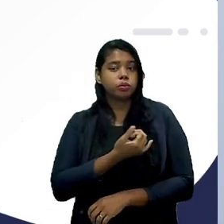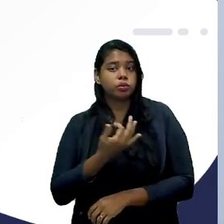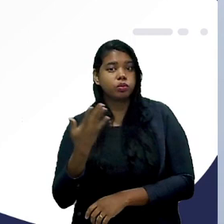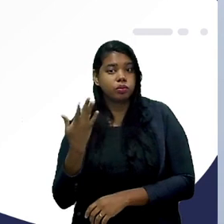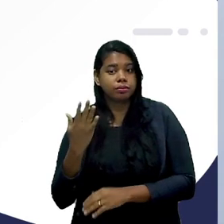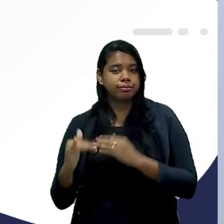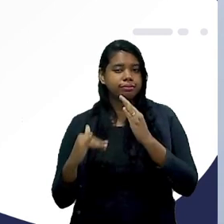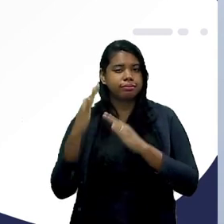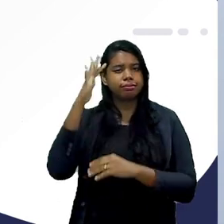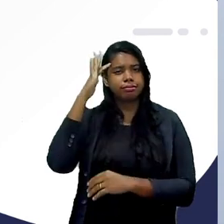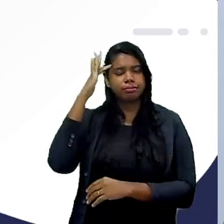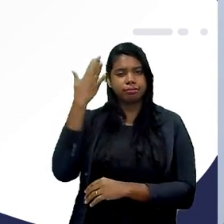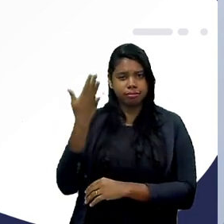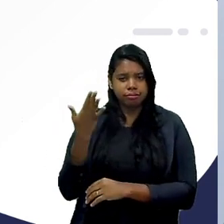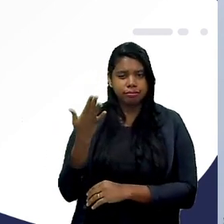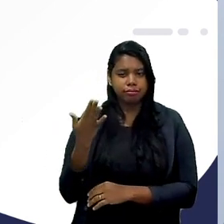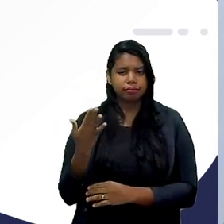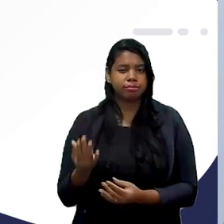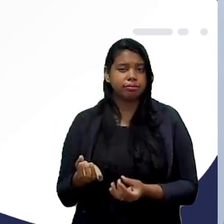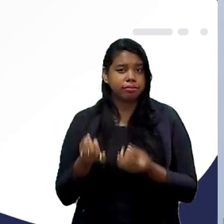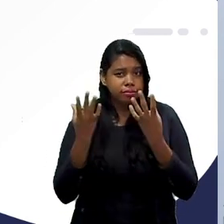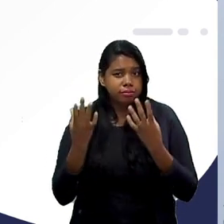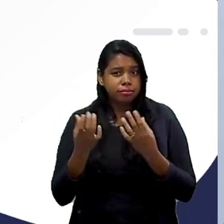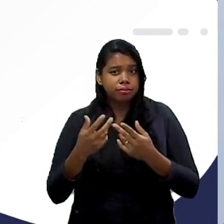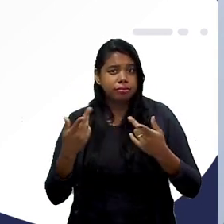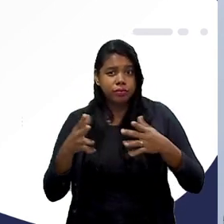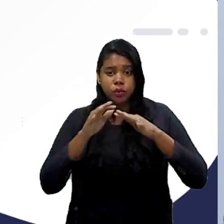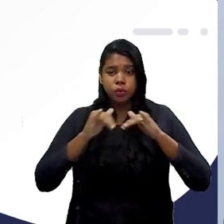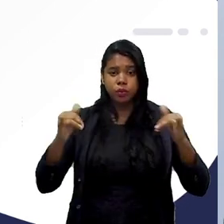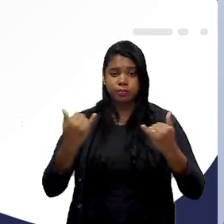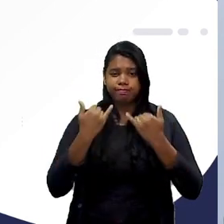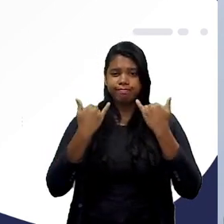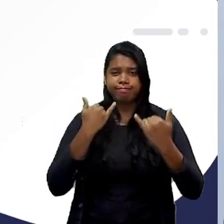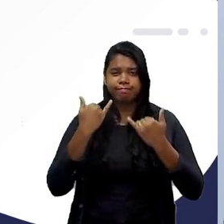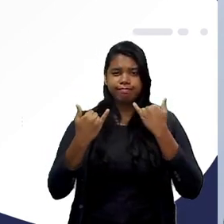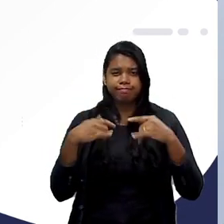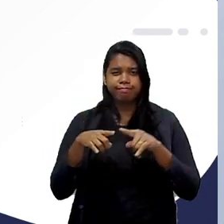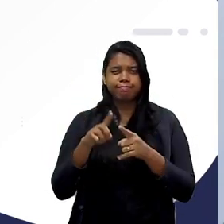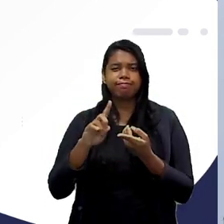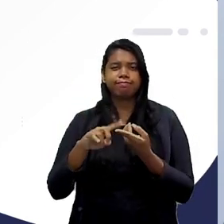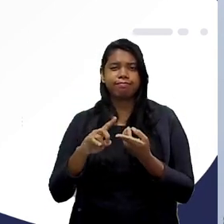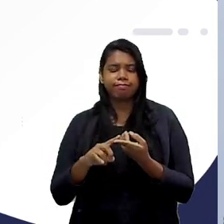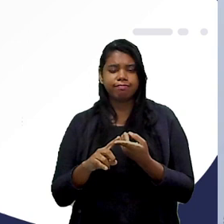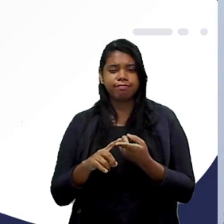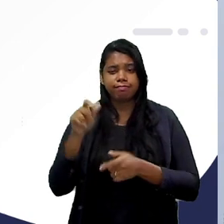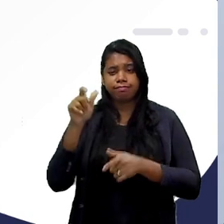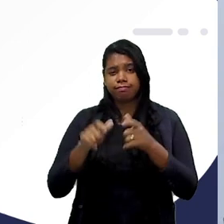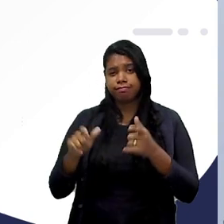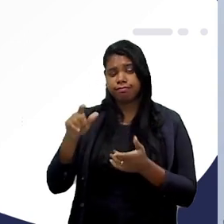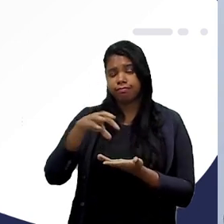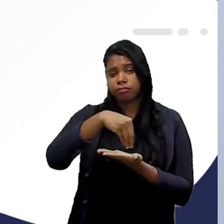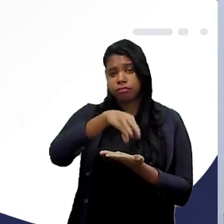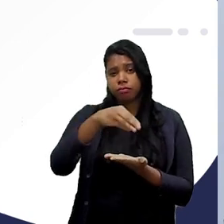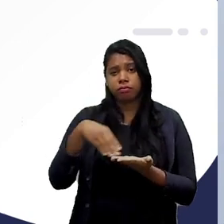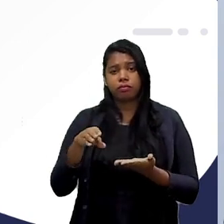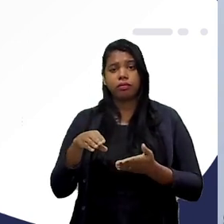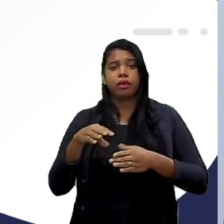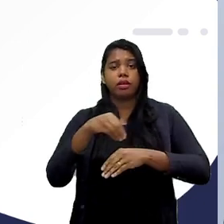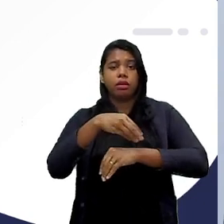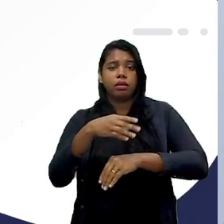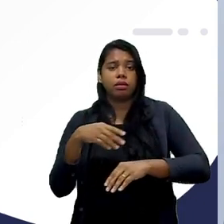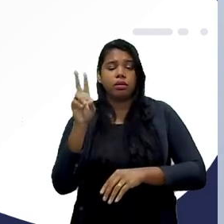as decisões para serem tomadas têm que ter informações consistentes. E essas informações poderão ser dadas a partir das